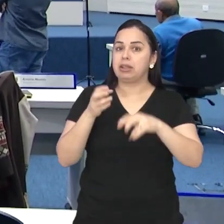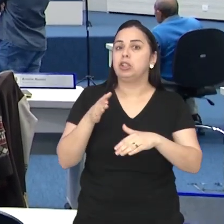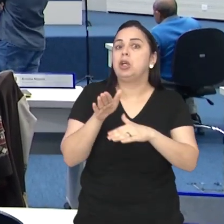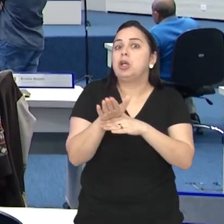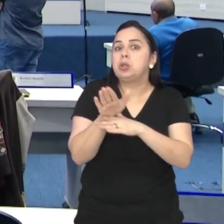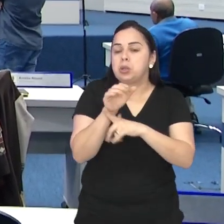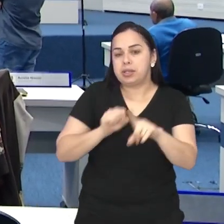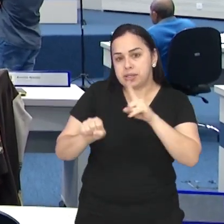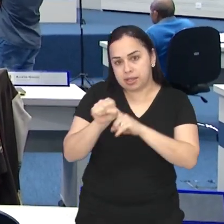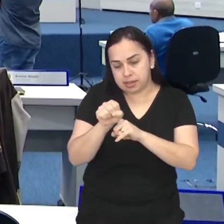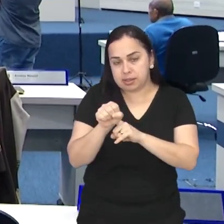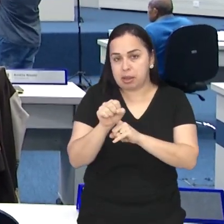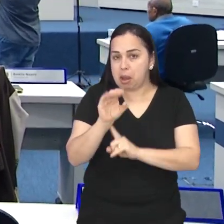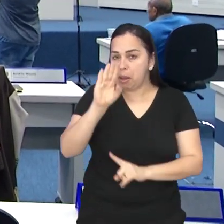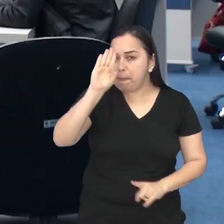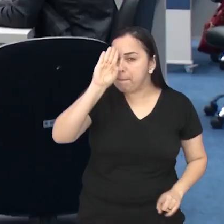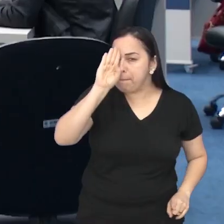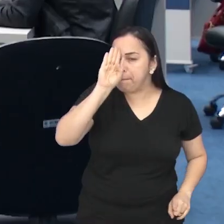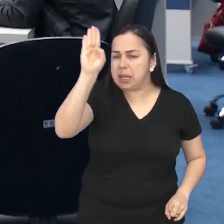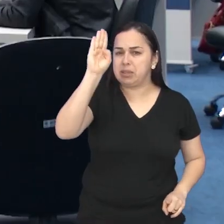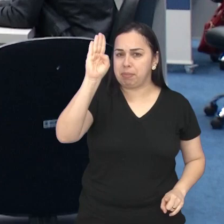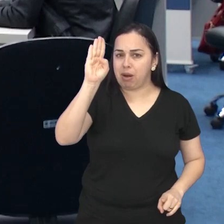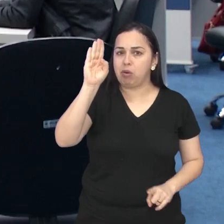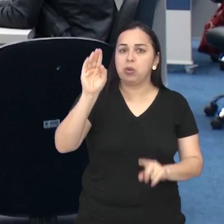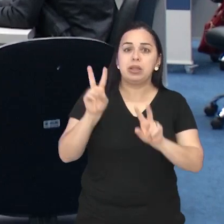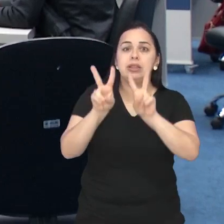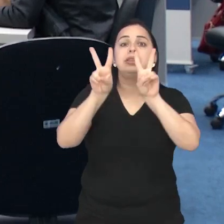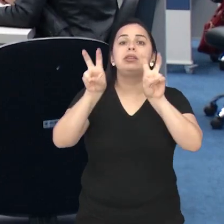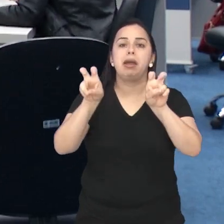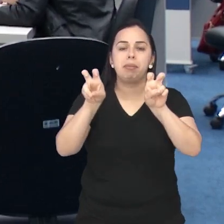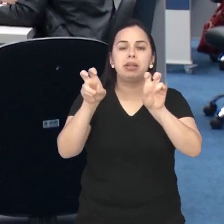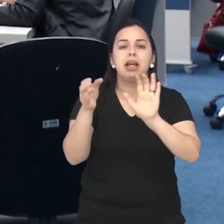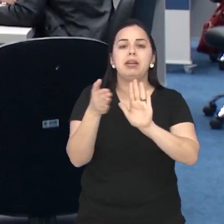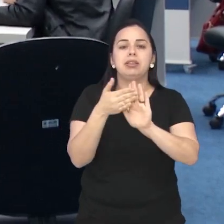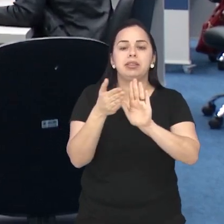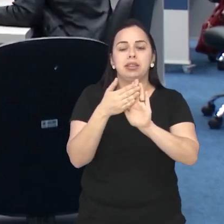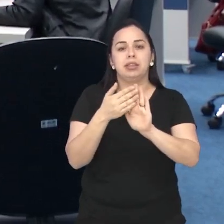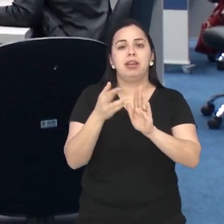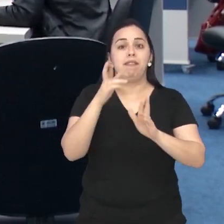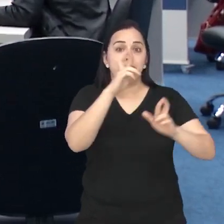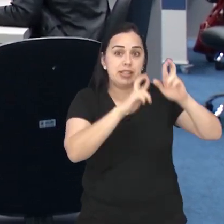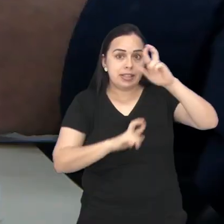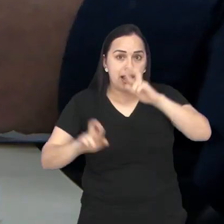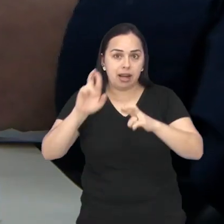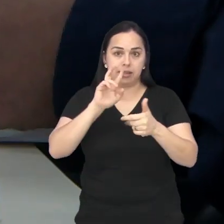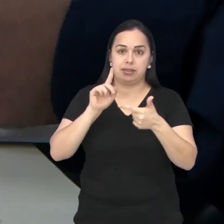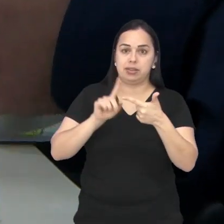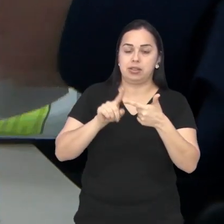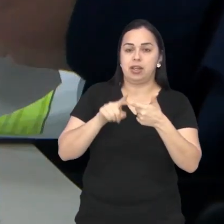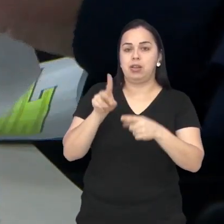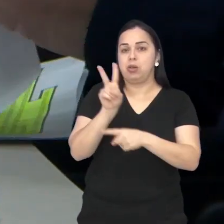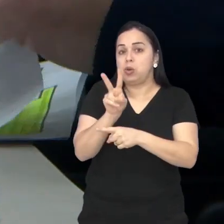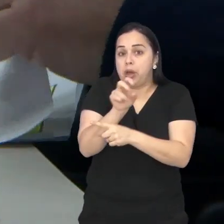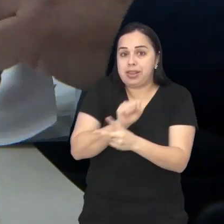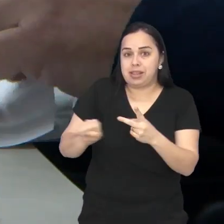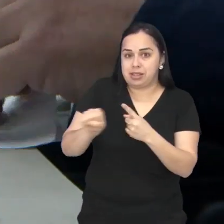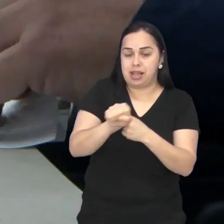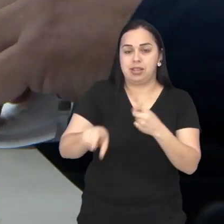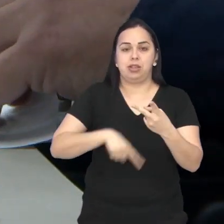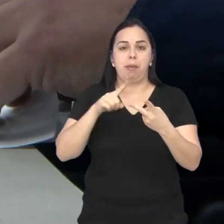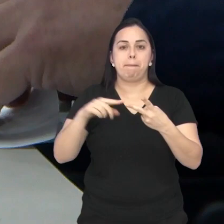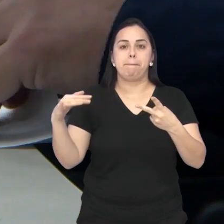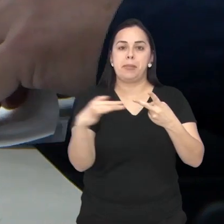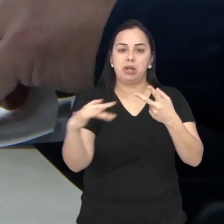interesse público no período do Pinga Fogo. Os principais debates levantaram temas pautados na fiscalização,